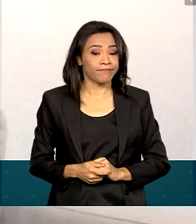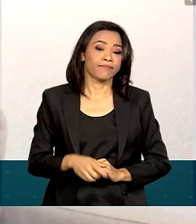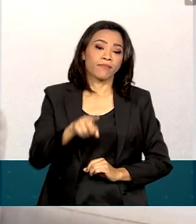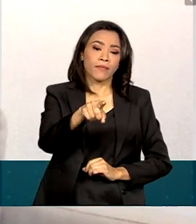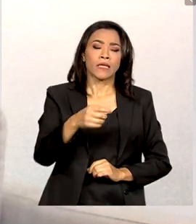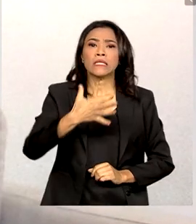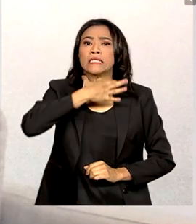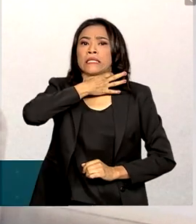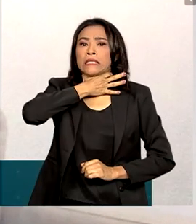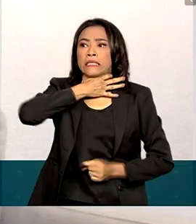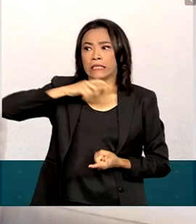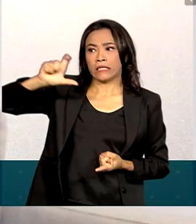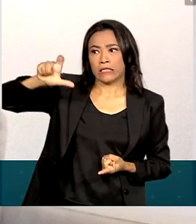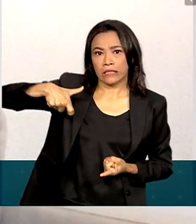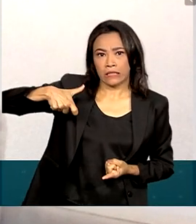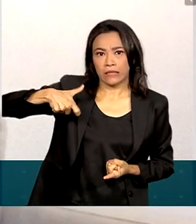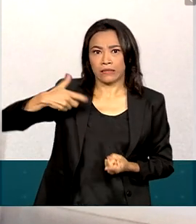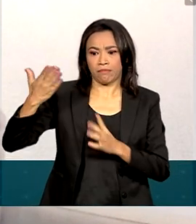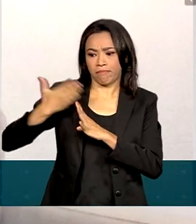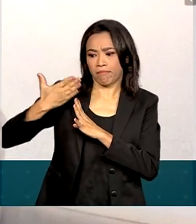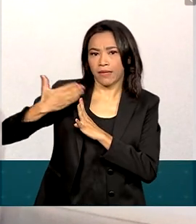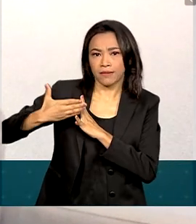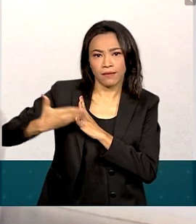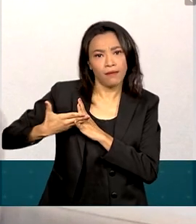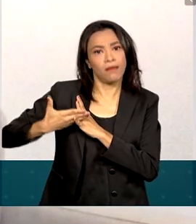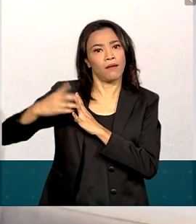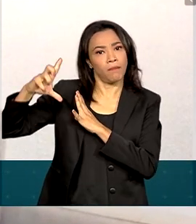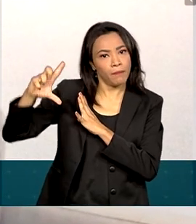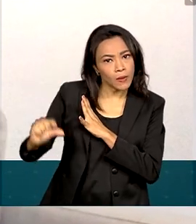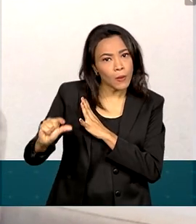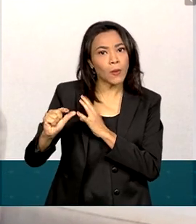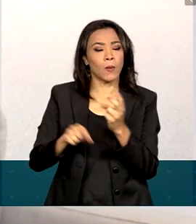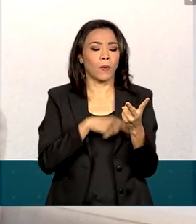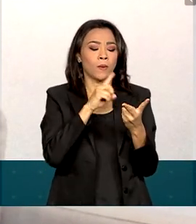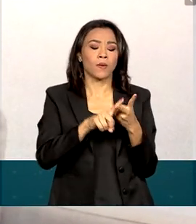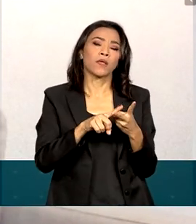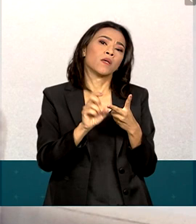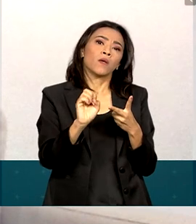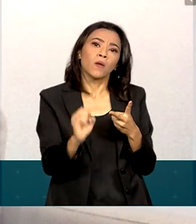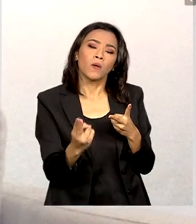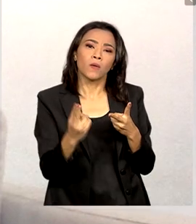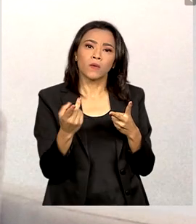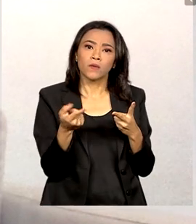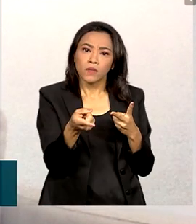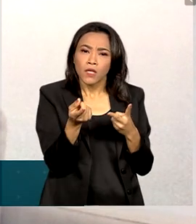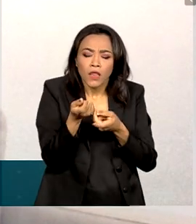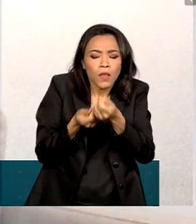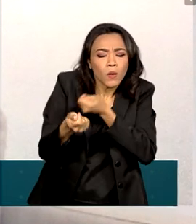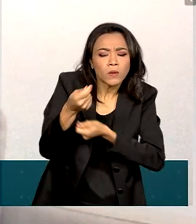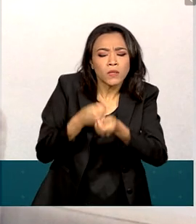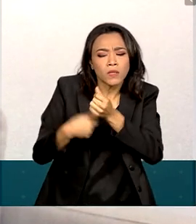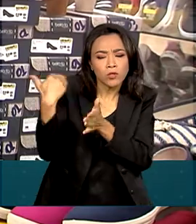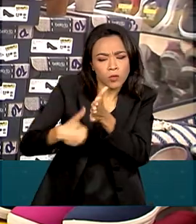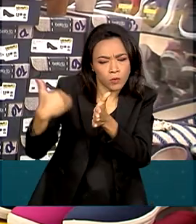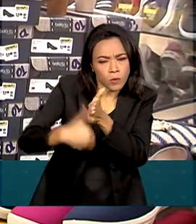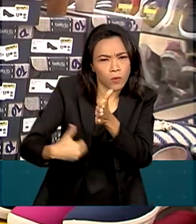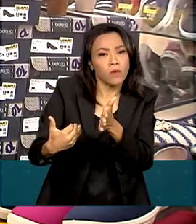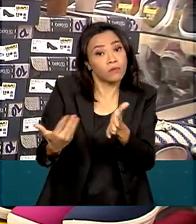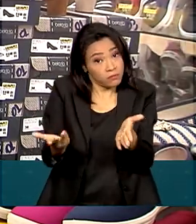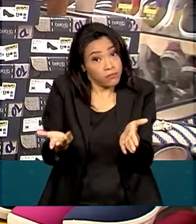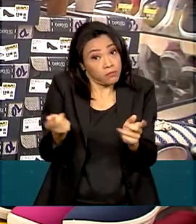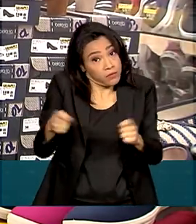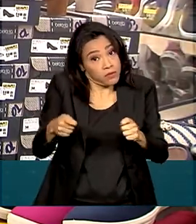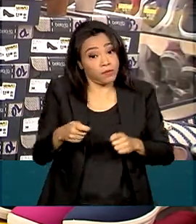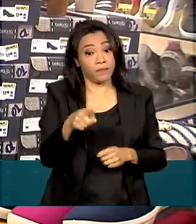no cartão é oportunidade de parcelar uma taxa menor dando uma entrada né oceano um desconto se possível quem